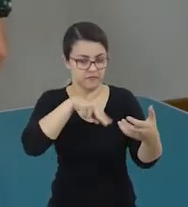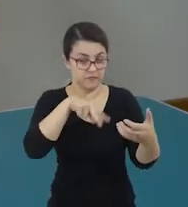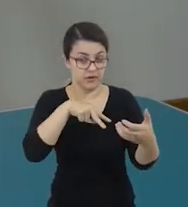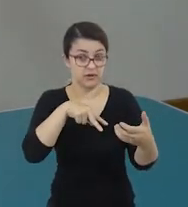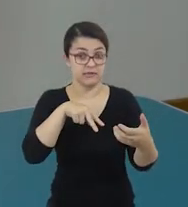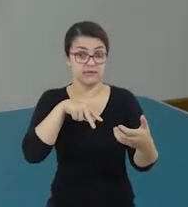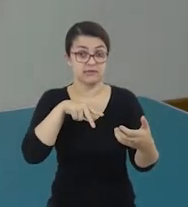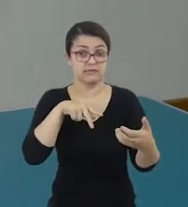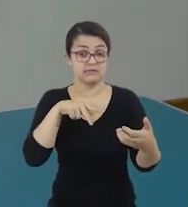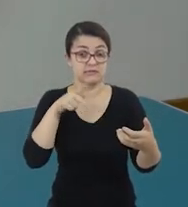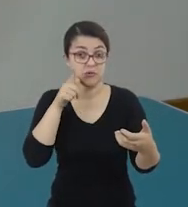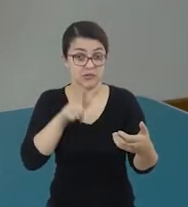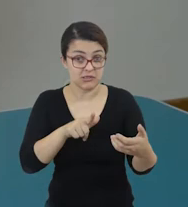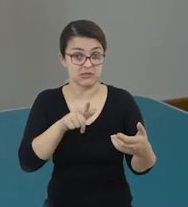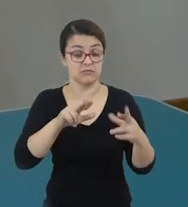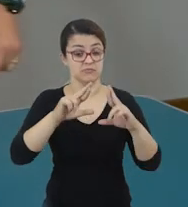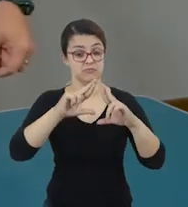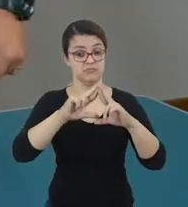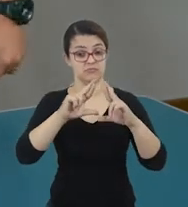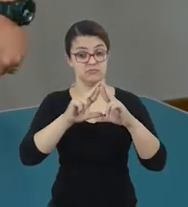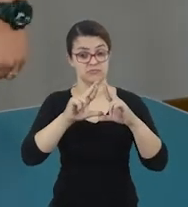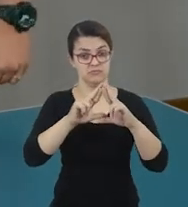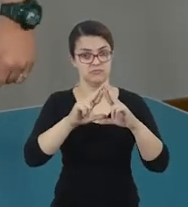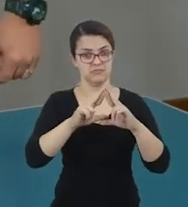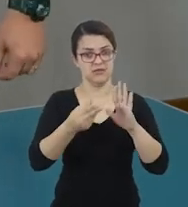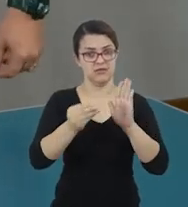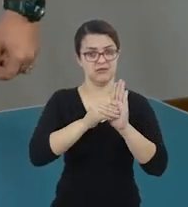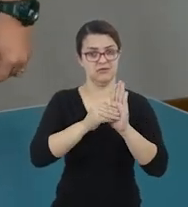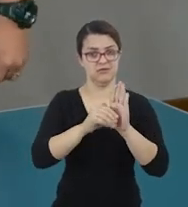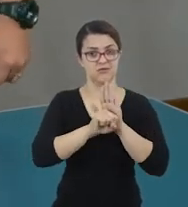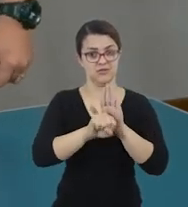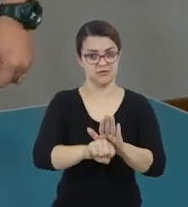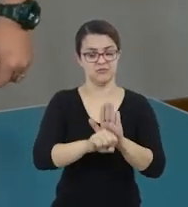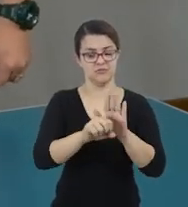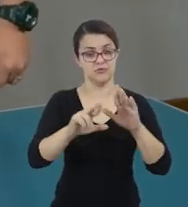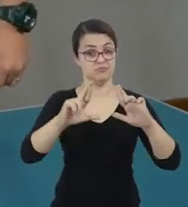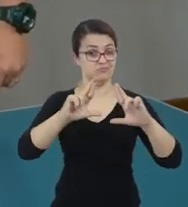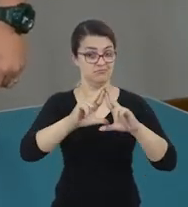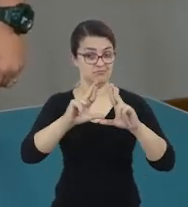recicláveis, elas trazem este símbolo na embalagem. Eu trouxe aqui